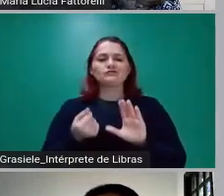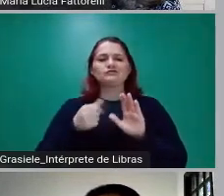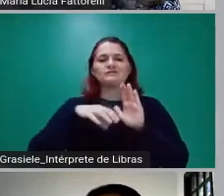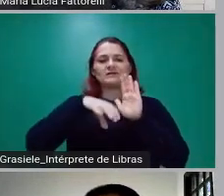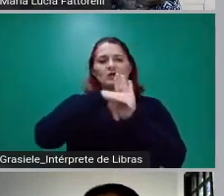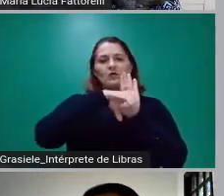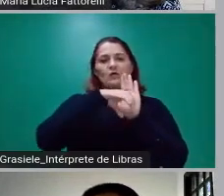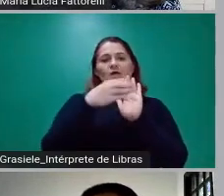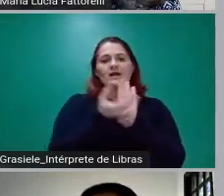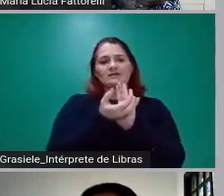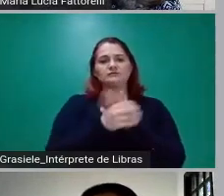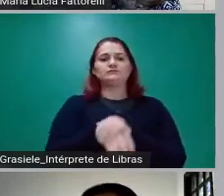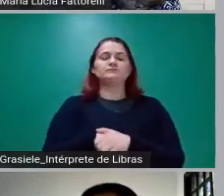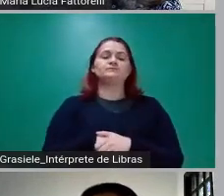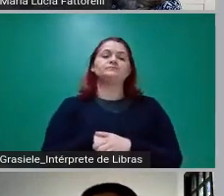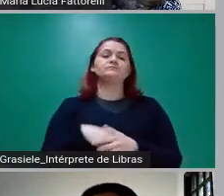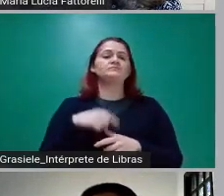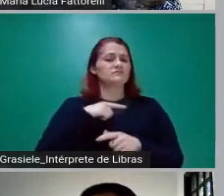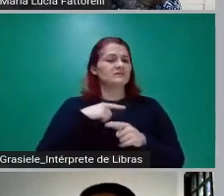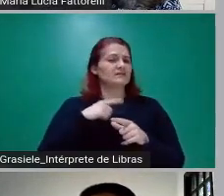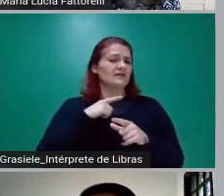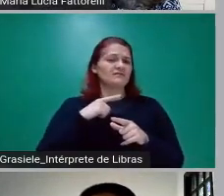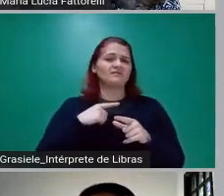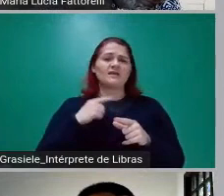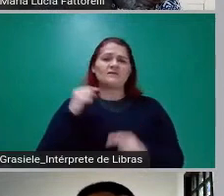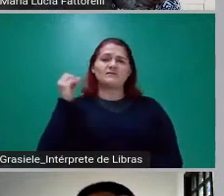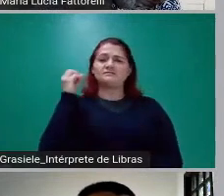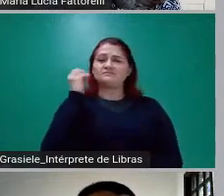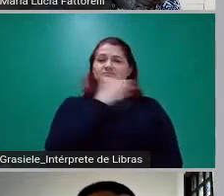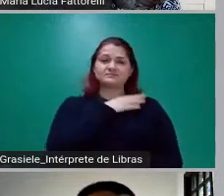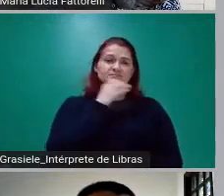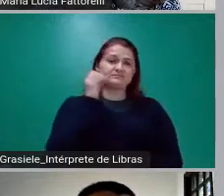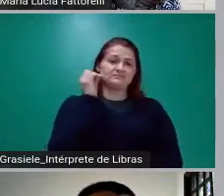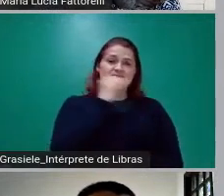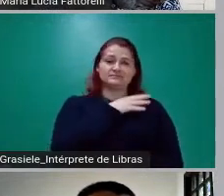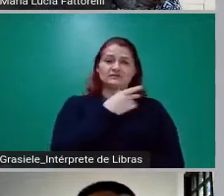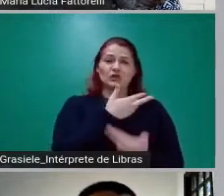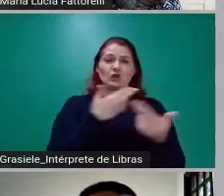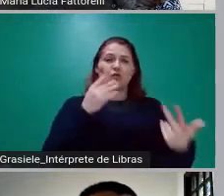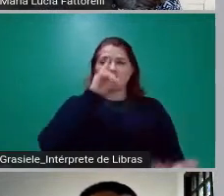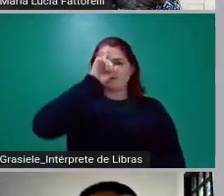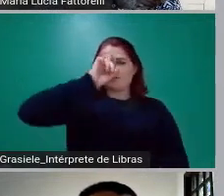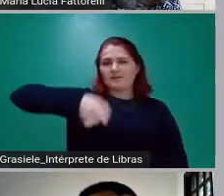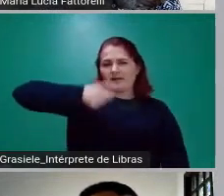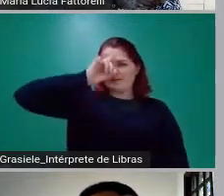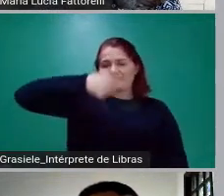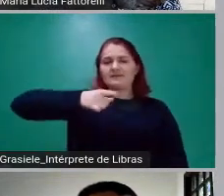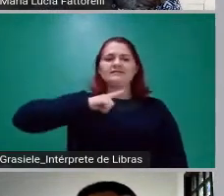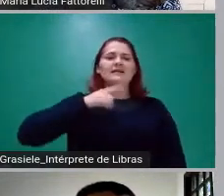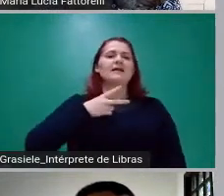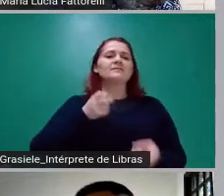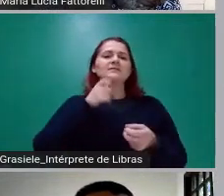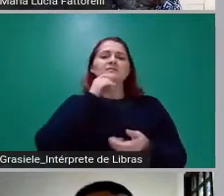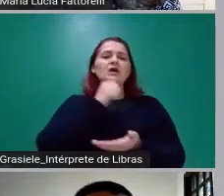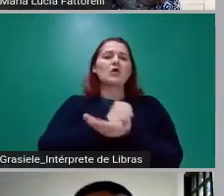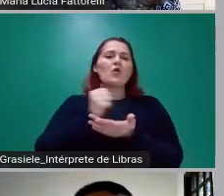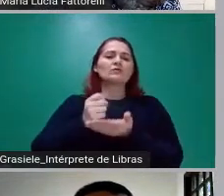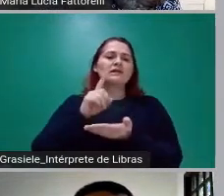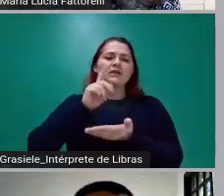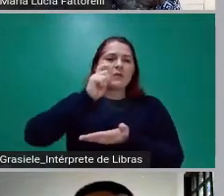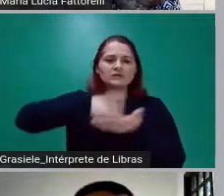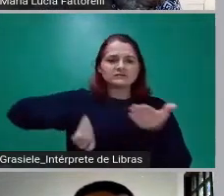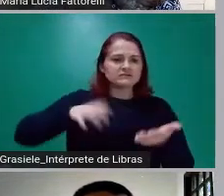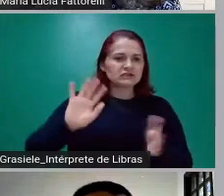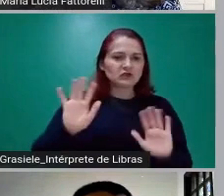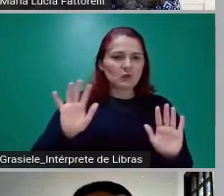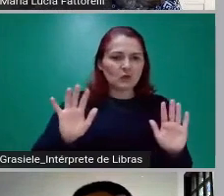série de arbitrariedades e uma série de absurdos que aconteceram. Esses absurdos envolvem contratos que não foram assinados, contratos que foram assinados